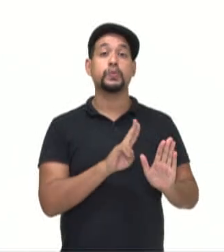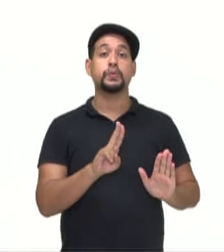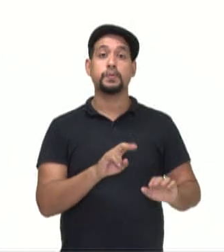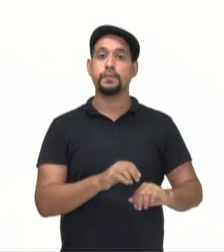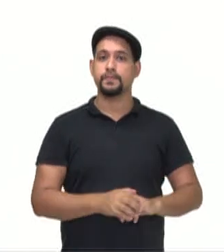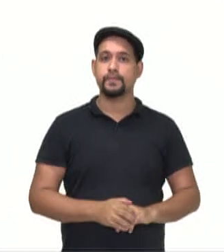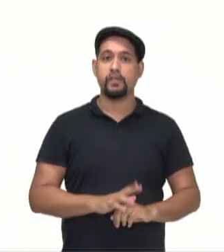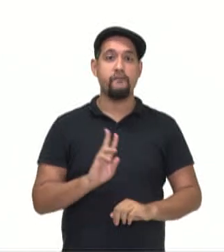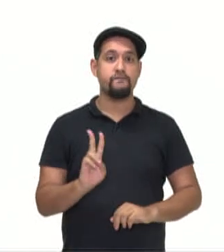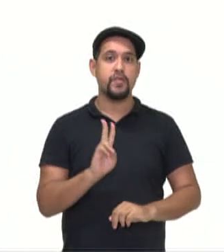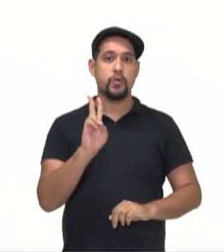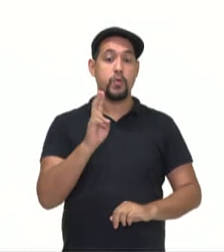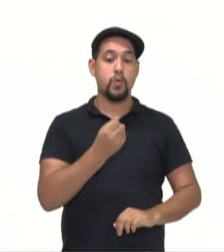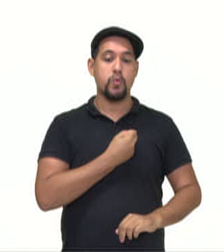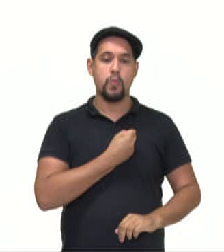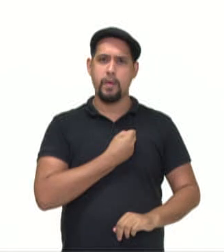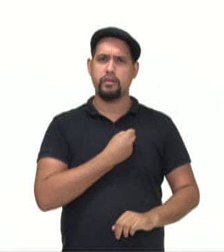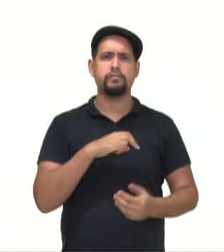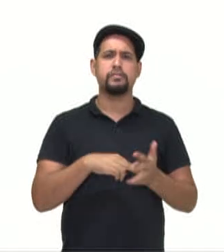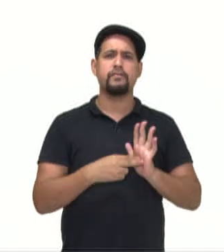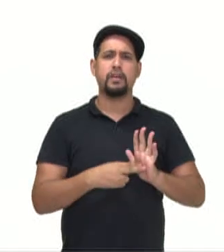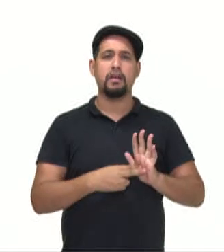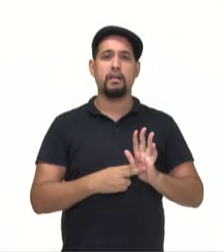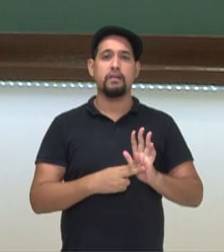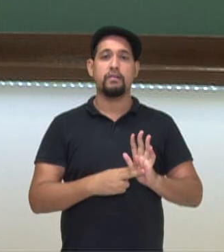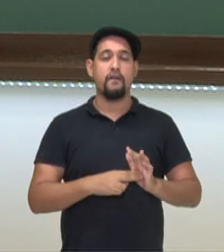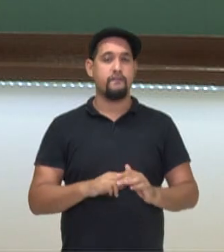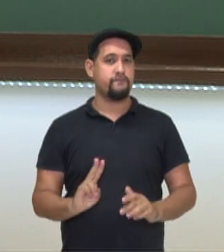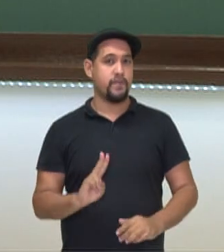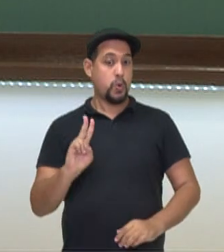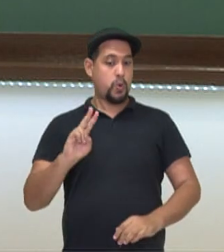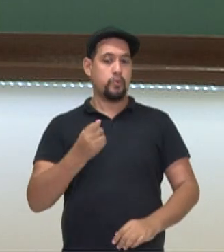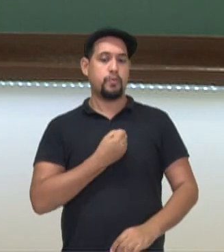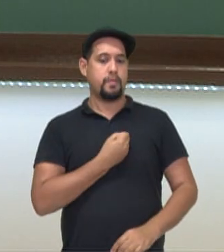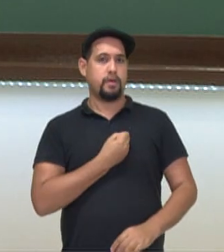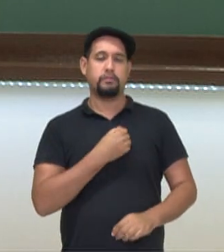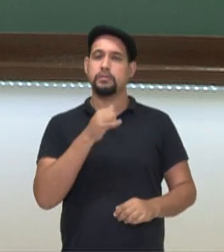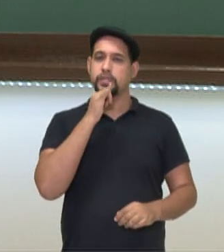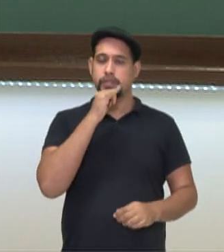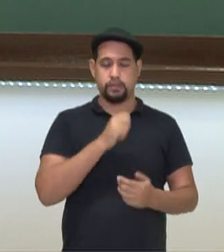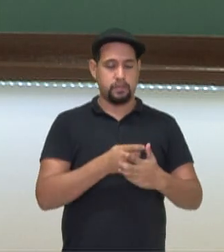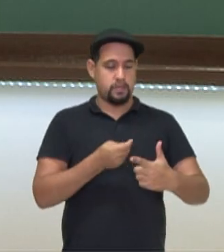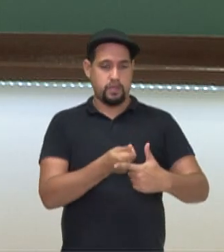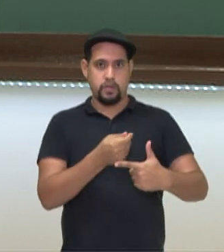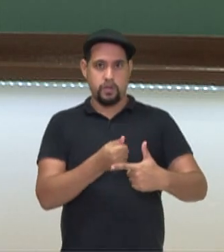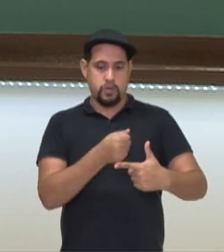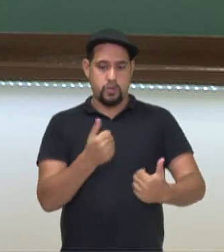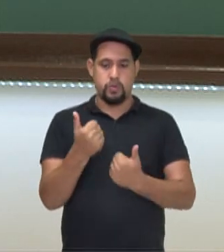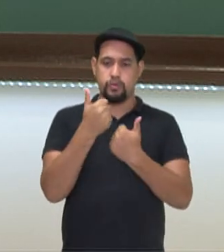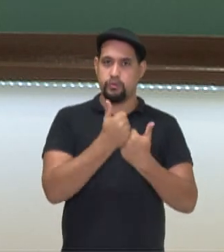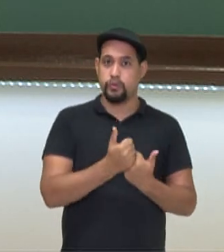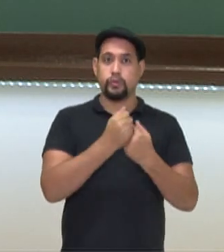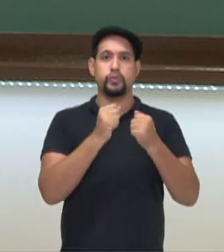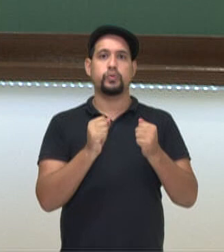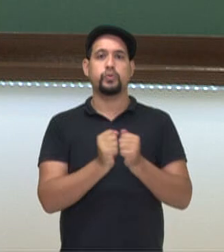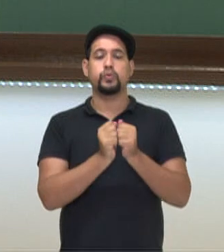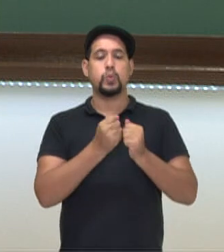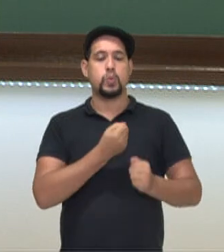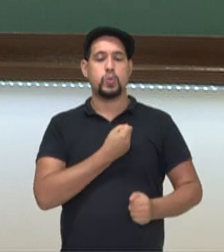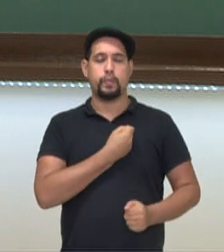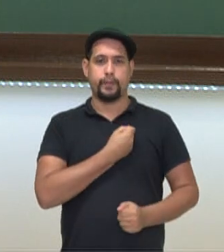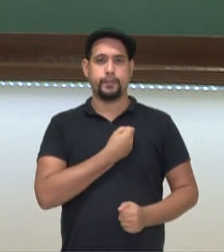de valor numérico. O que é valor numérico? É o valor da expressão algébrica quando eu substituo a variável por um certo